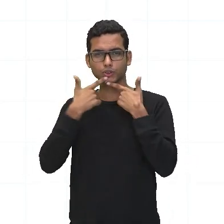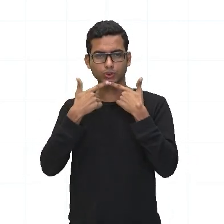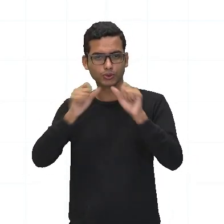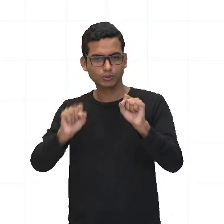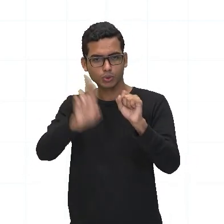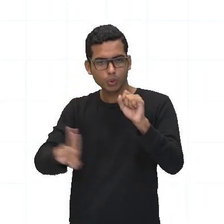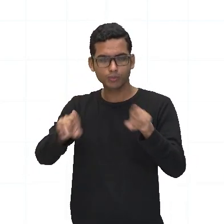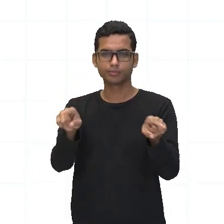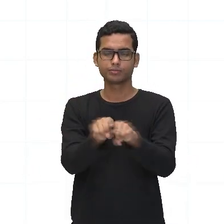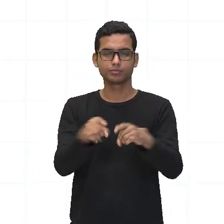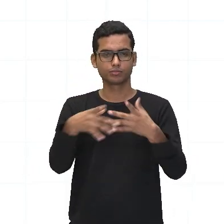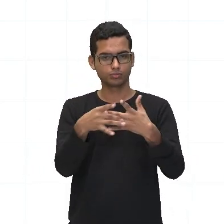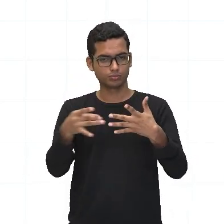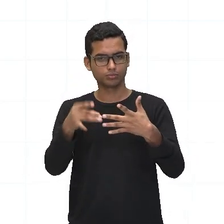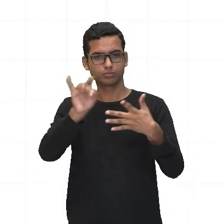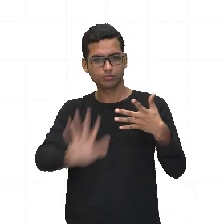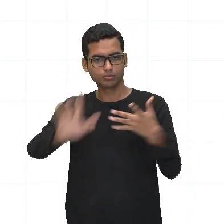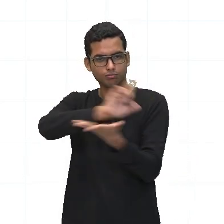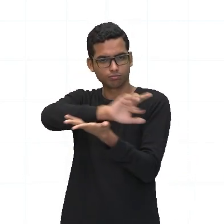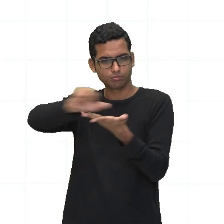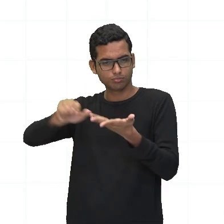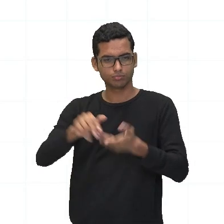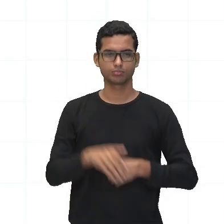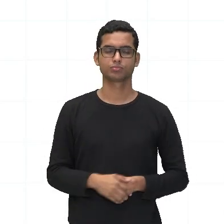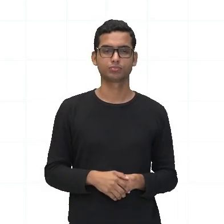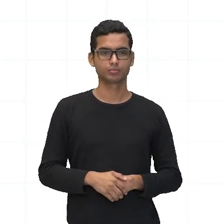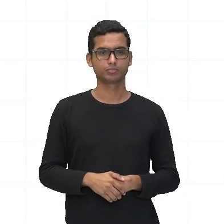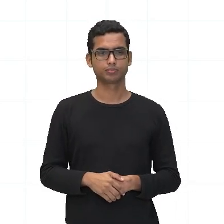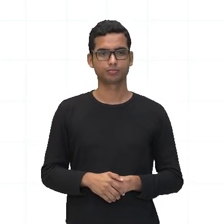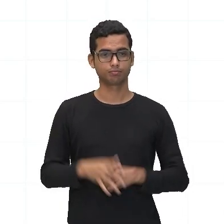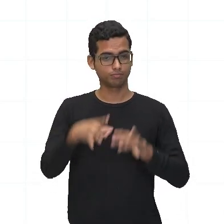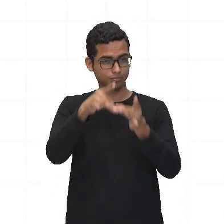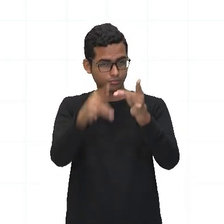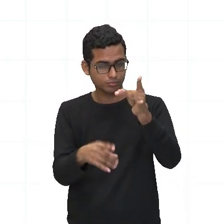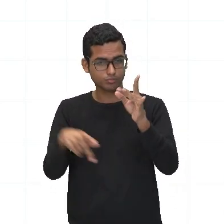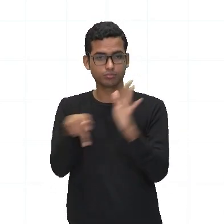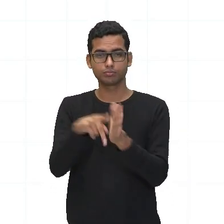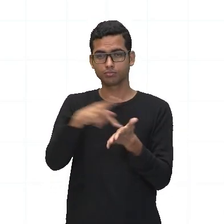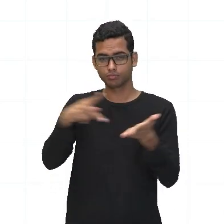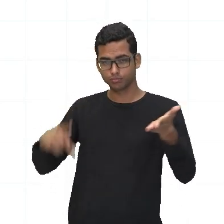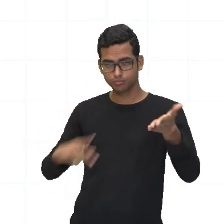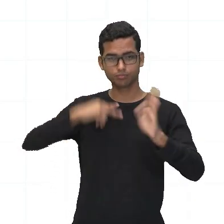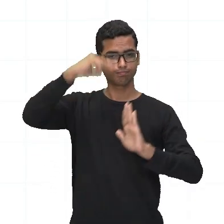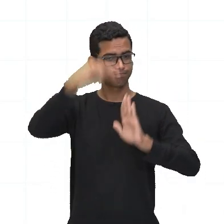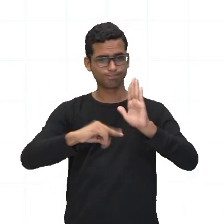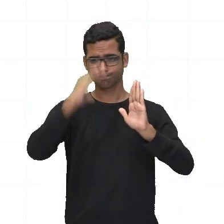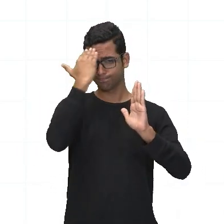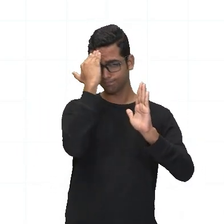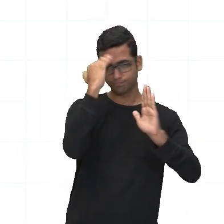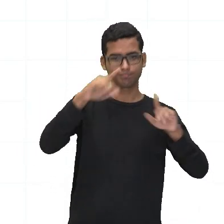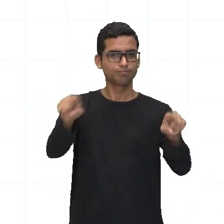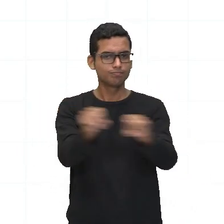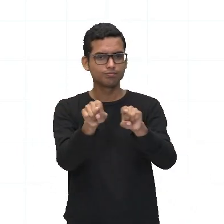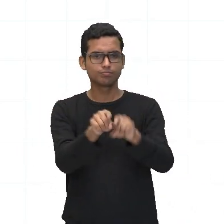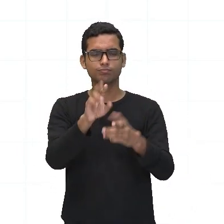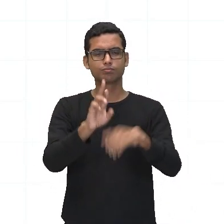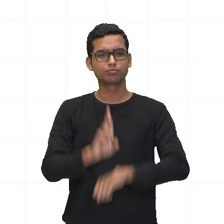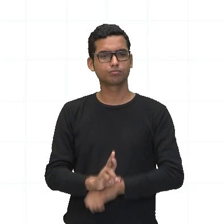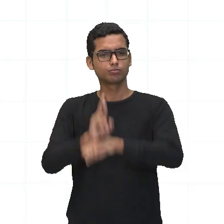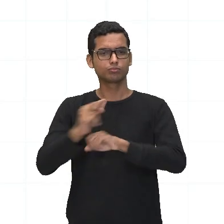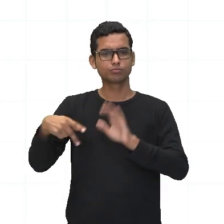recursos linguísticos e multissemióticos. Detalhamento: poema, leitura